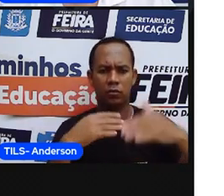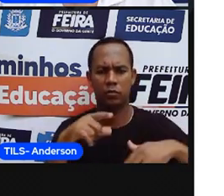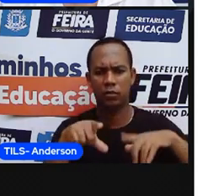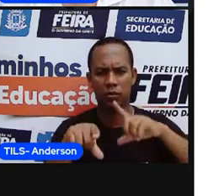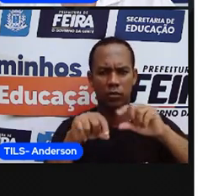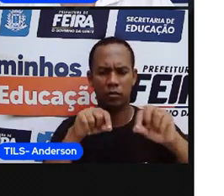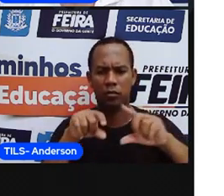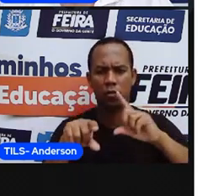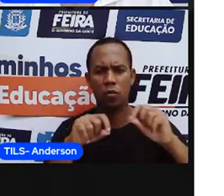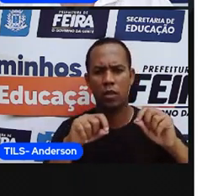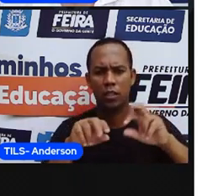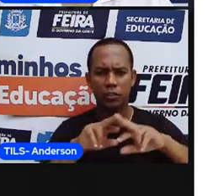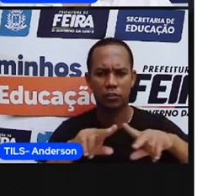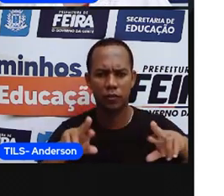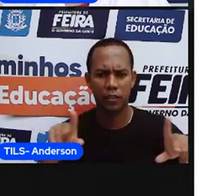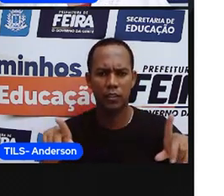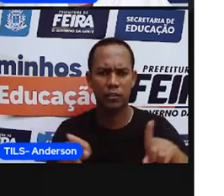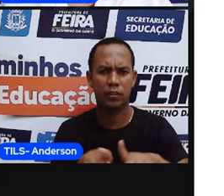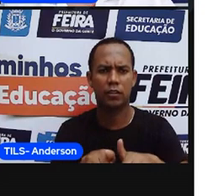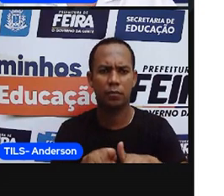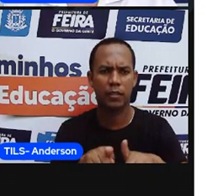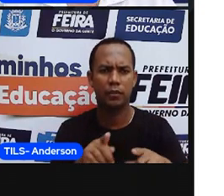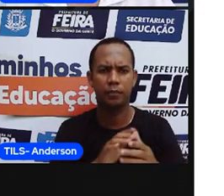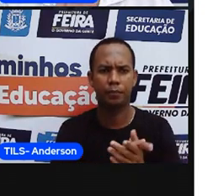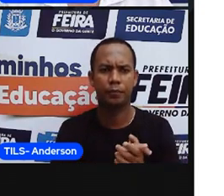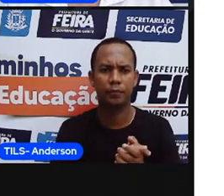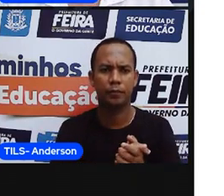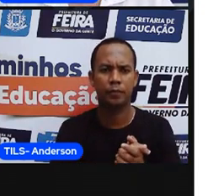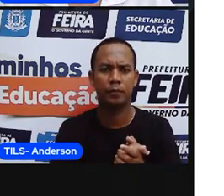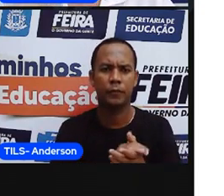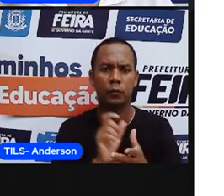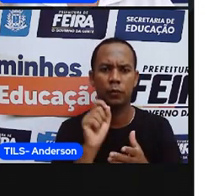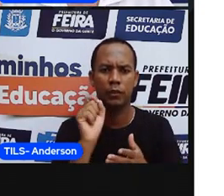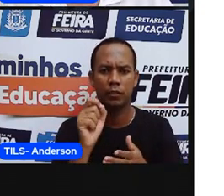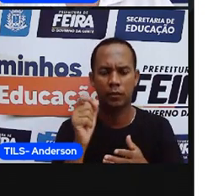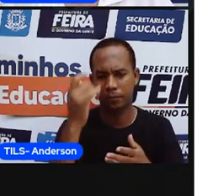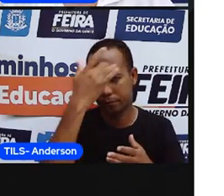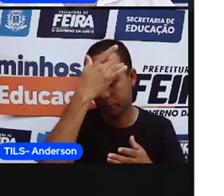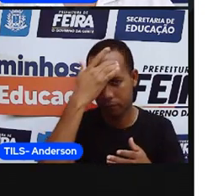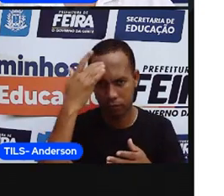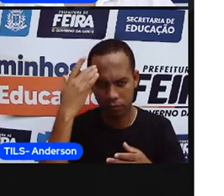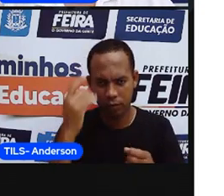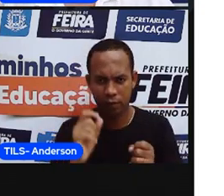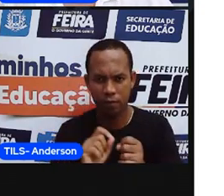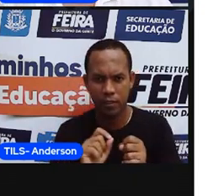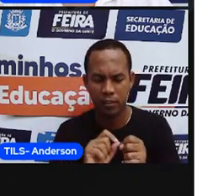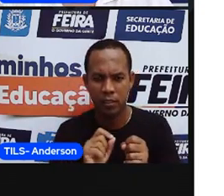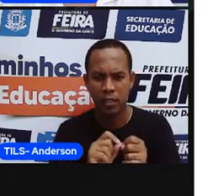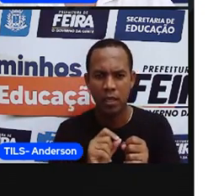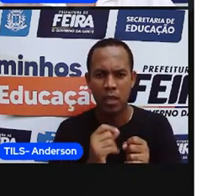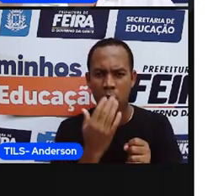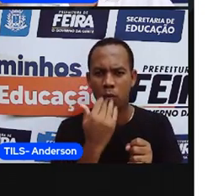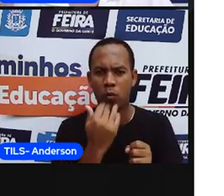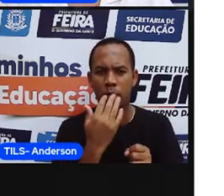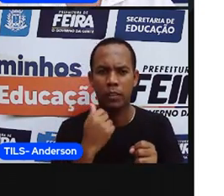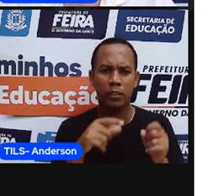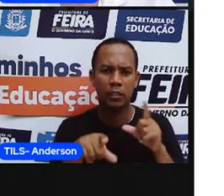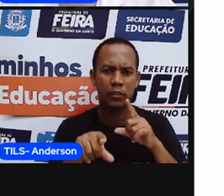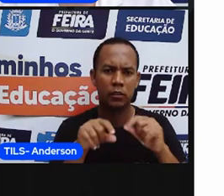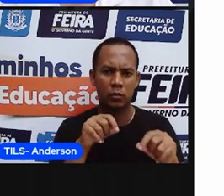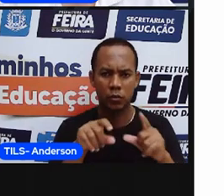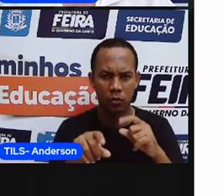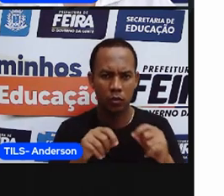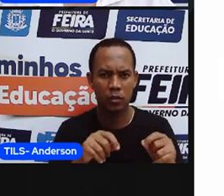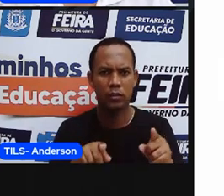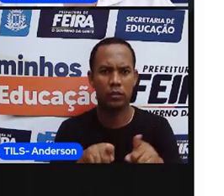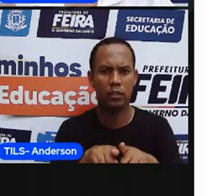do cardápio. Então, obviamente, que as pessoas que vão fazer essa alimentação, eles escolhem um cardápio, essa combinação de